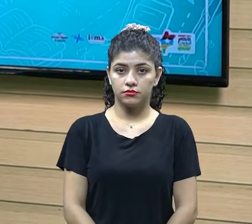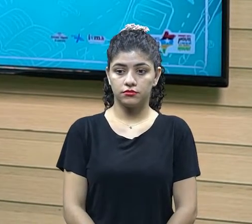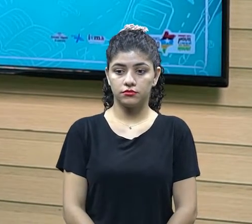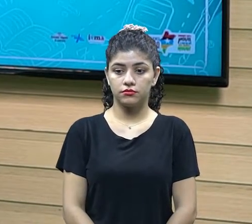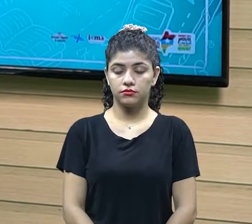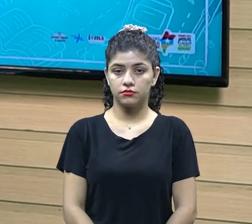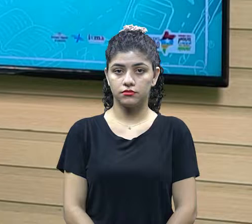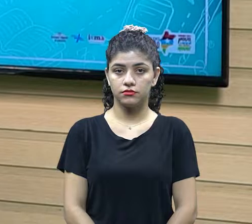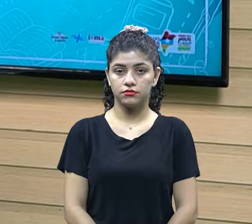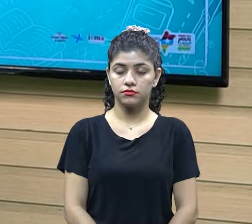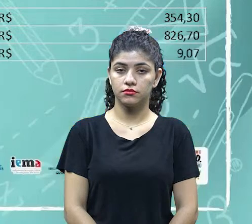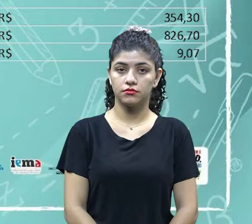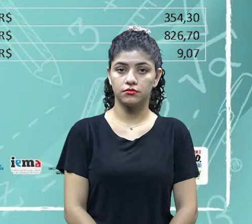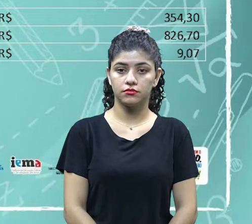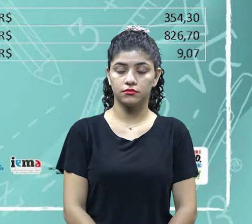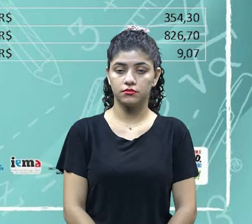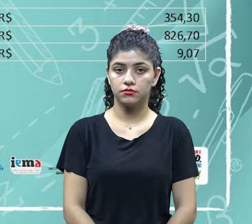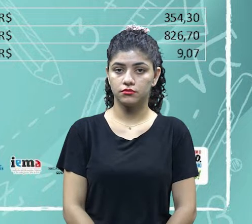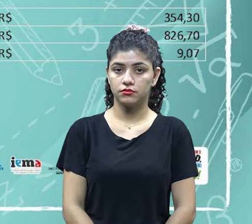826,70.